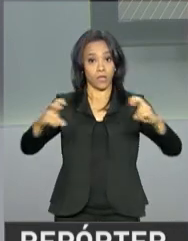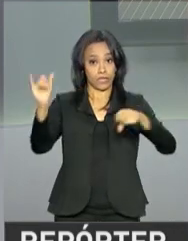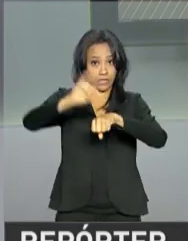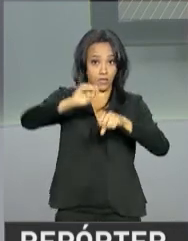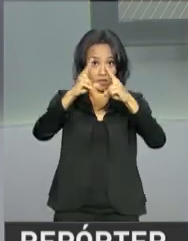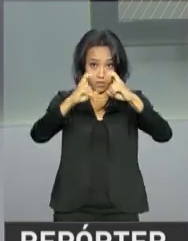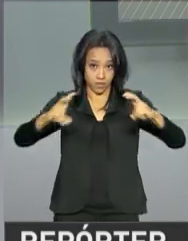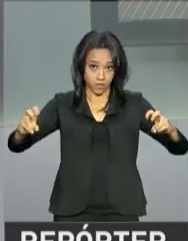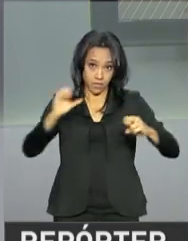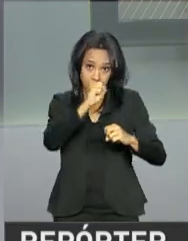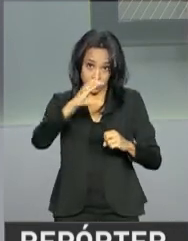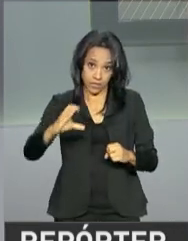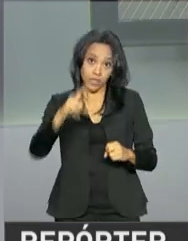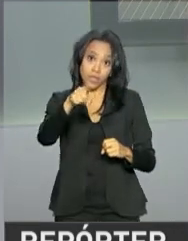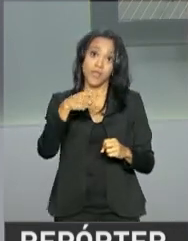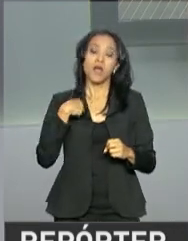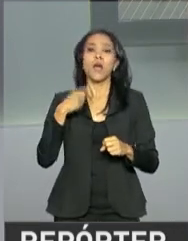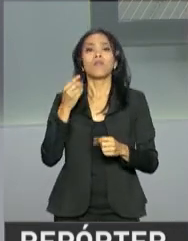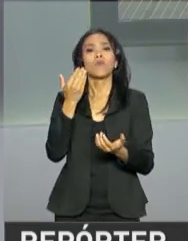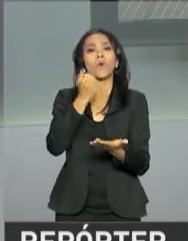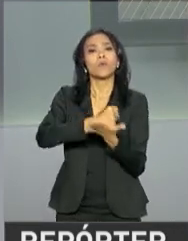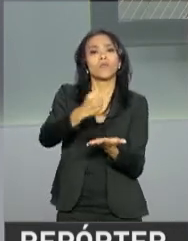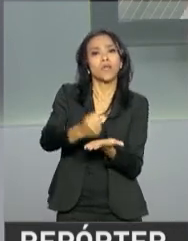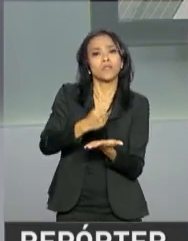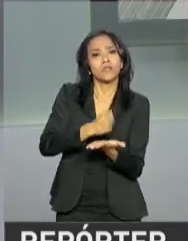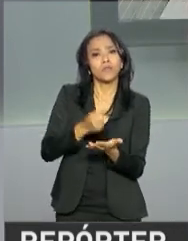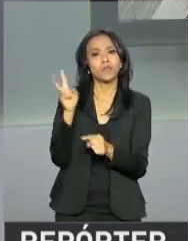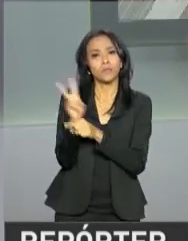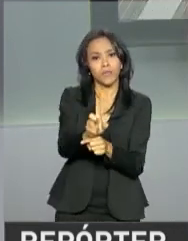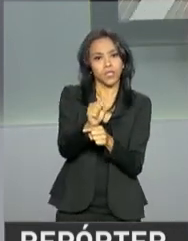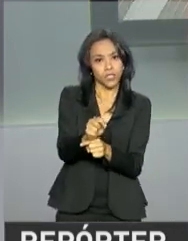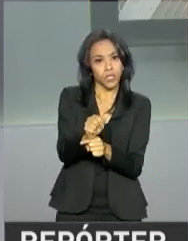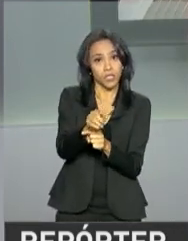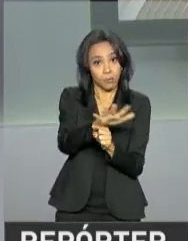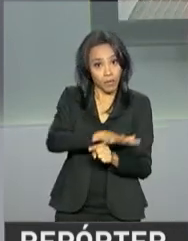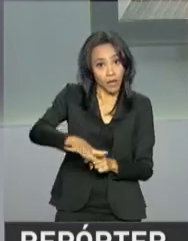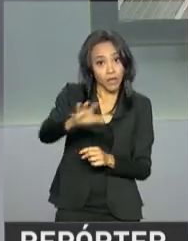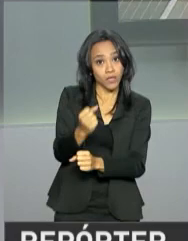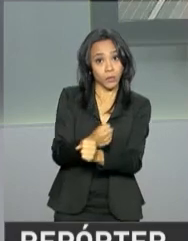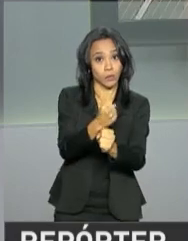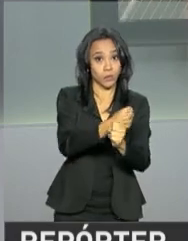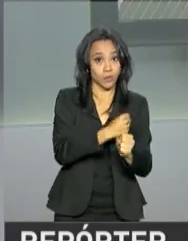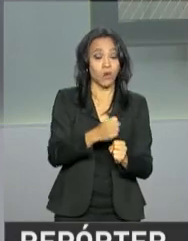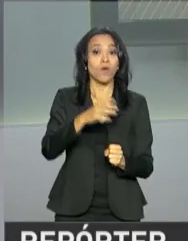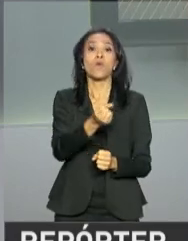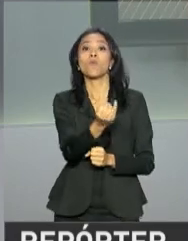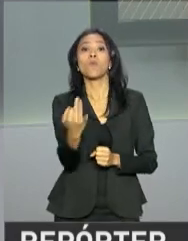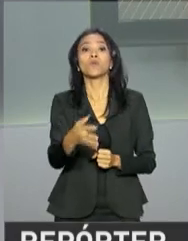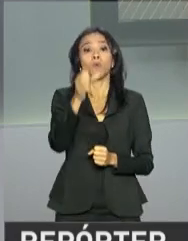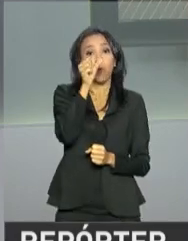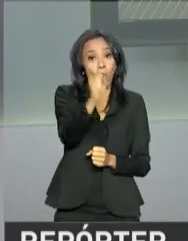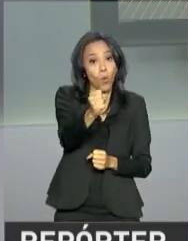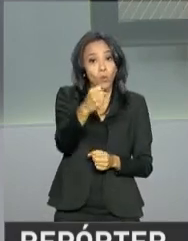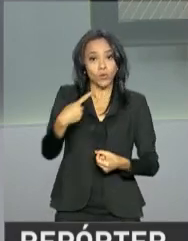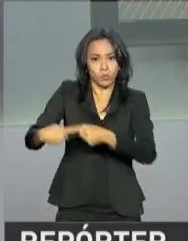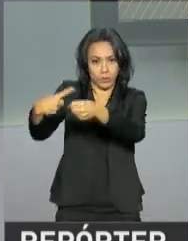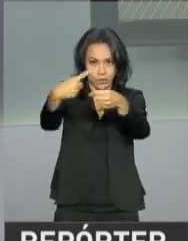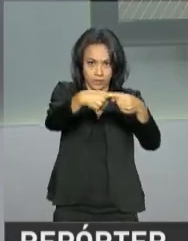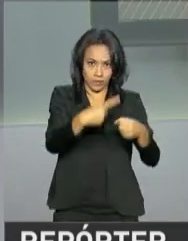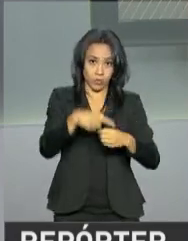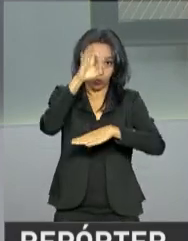operações de crédito para o programa avançar cidades no total vão ser contemplados oito municípios de santa catarina